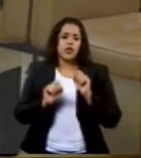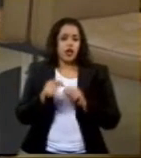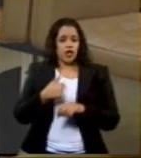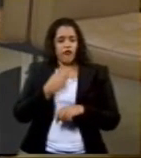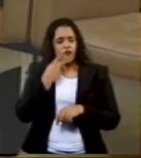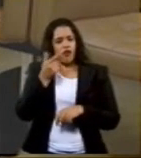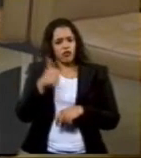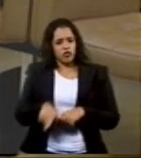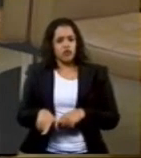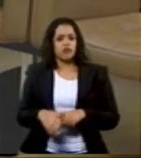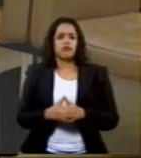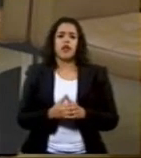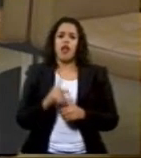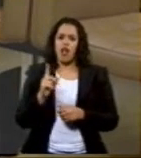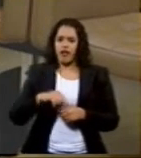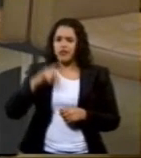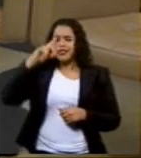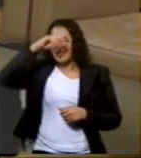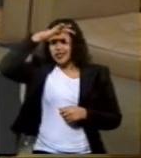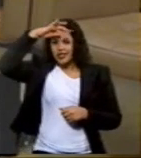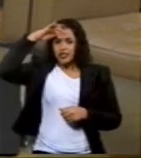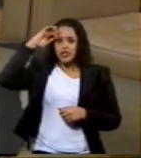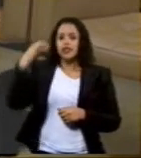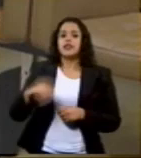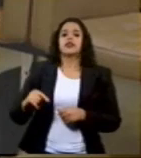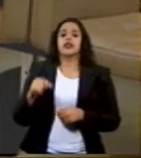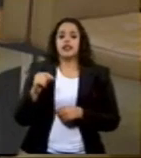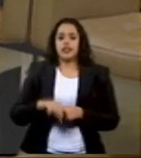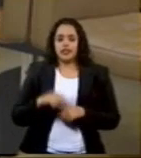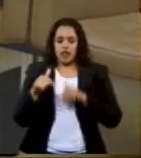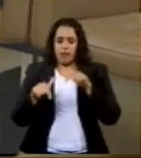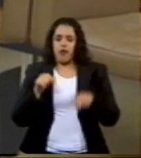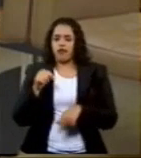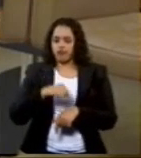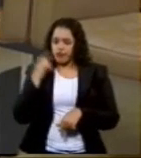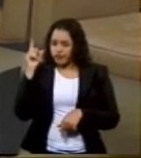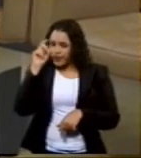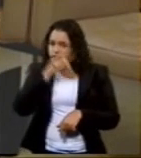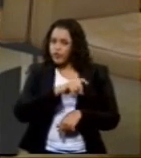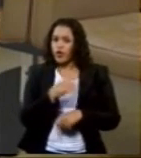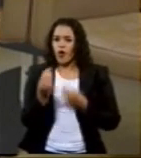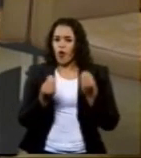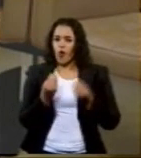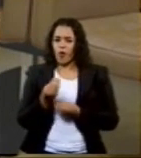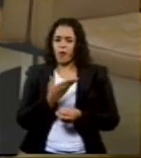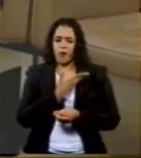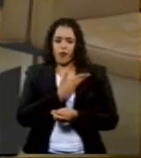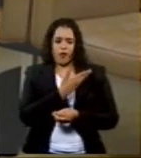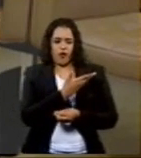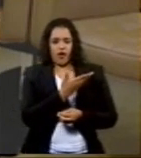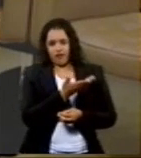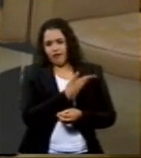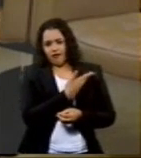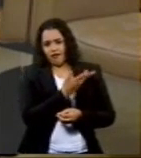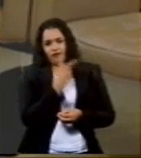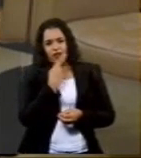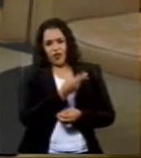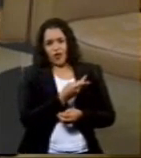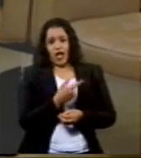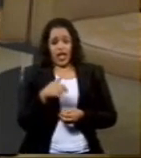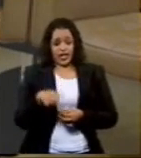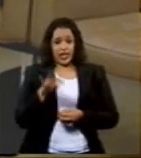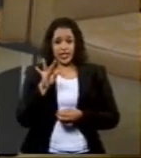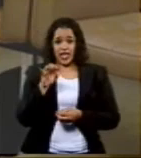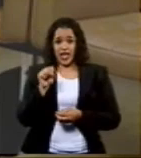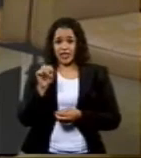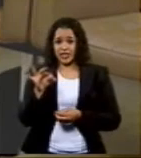repito, é árdua a nossa missão aqui, uma vez que, como o colega disse, a nossa situação no TST